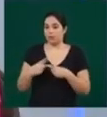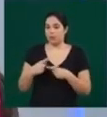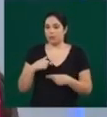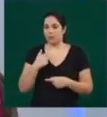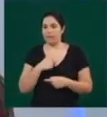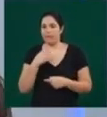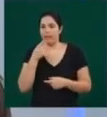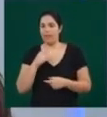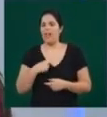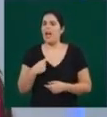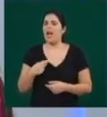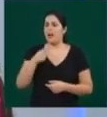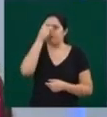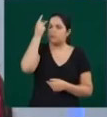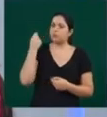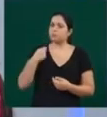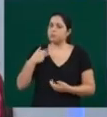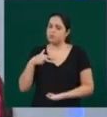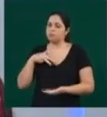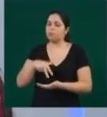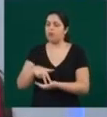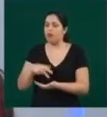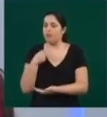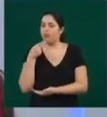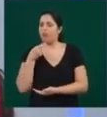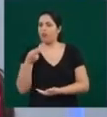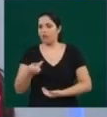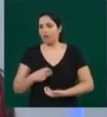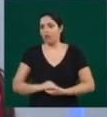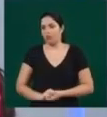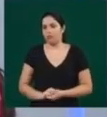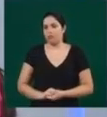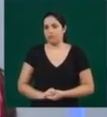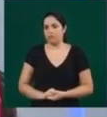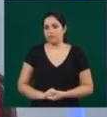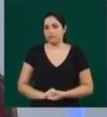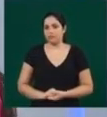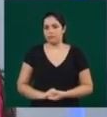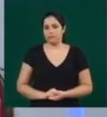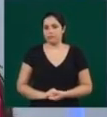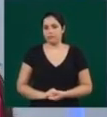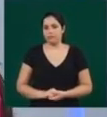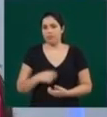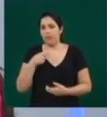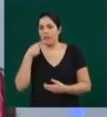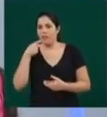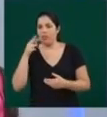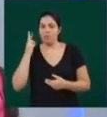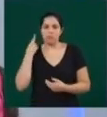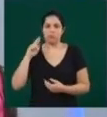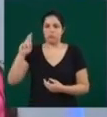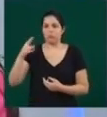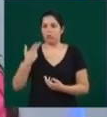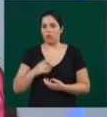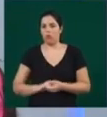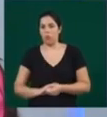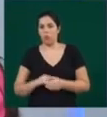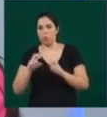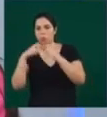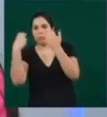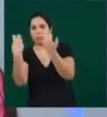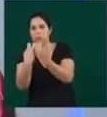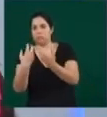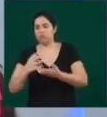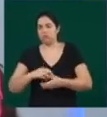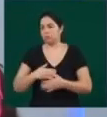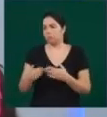olha, a pessoa tem que se posicionar, ela tem que levar para os seus superiores, ou às vezes para um comitê, ou